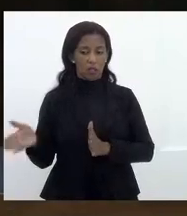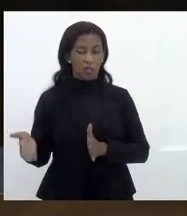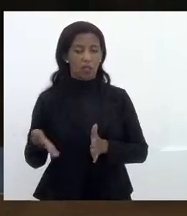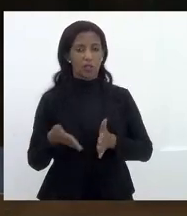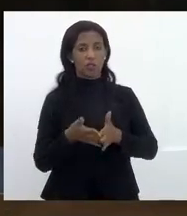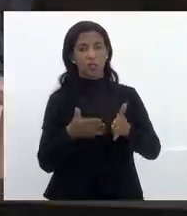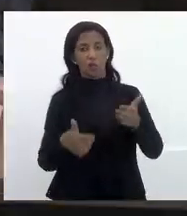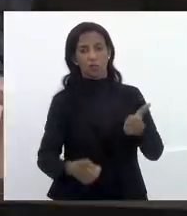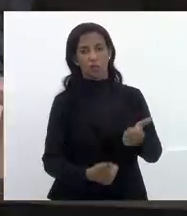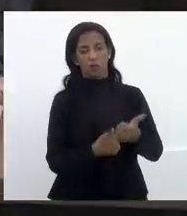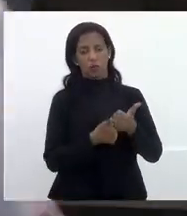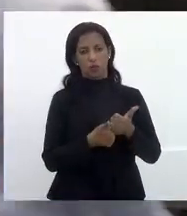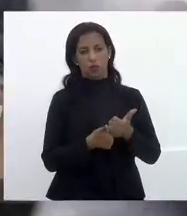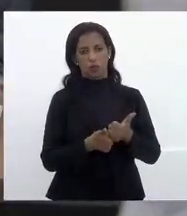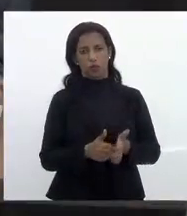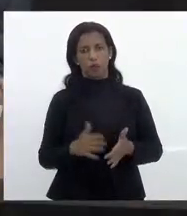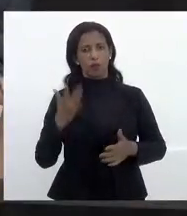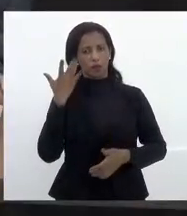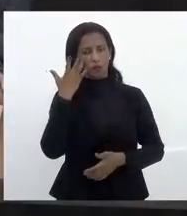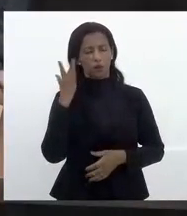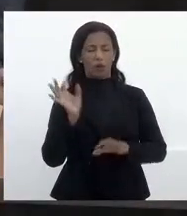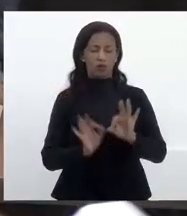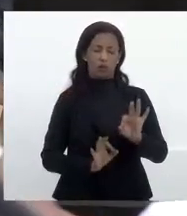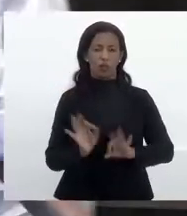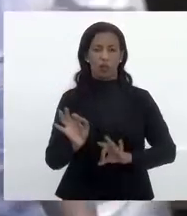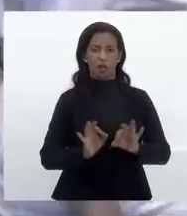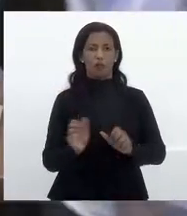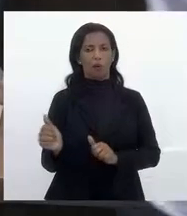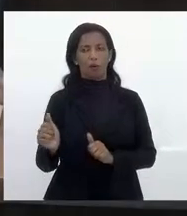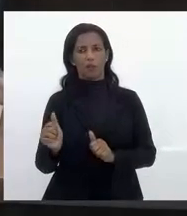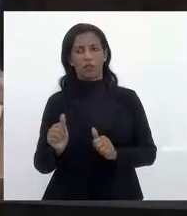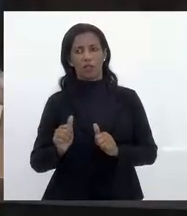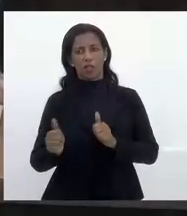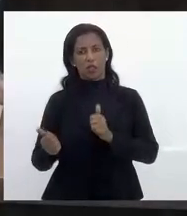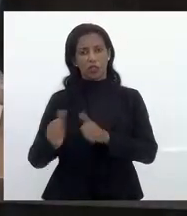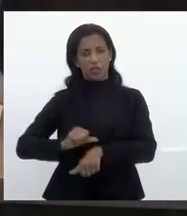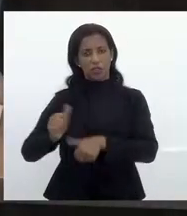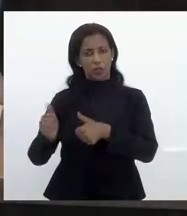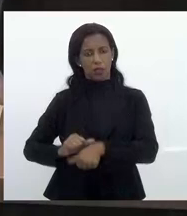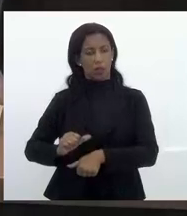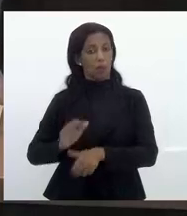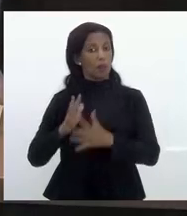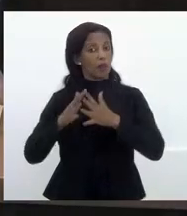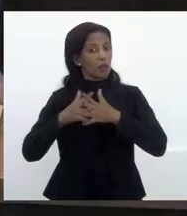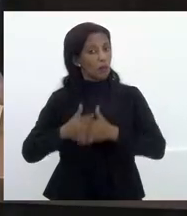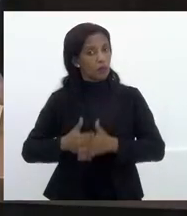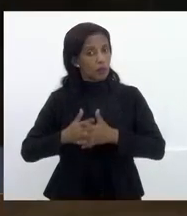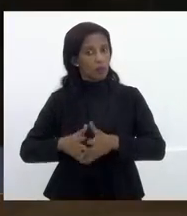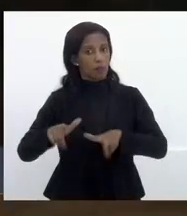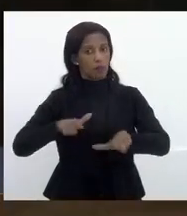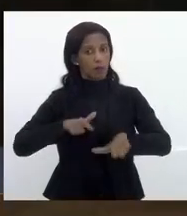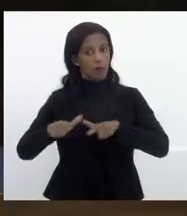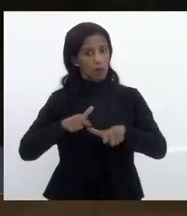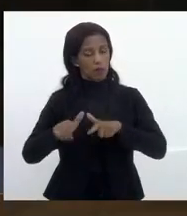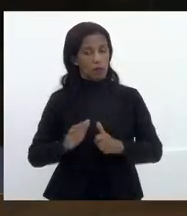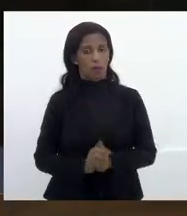chegamos a um substitutivo Então acho que essa é a maneira mais dinâmica para que a gente não atrapalha o trabalho não macule a algo que